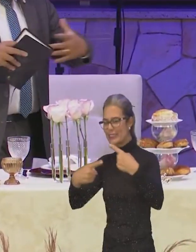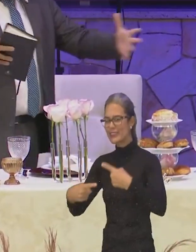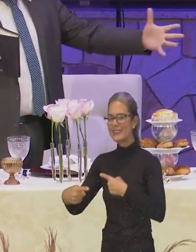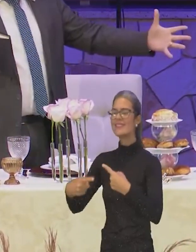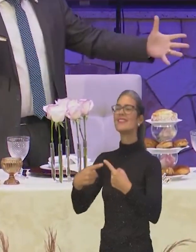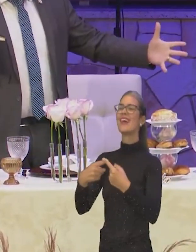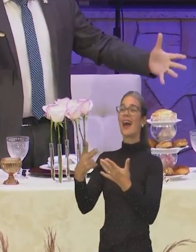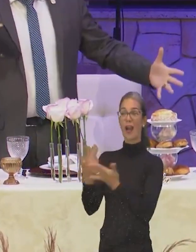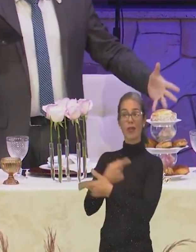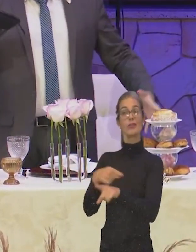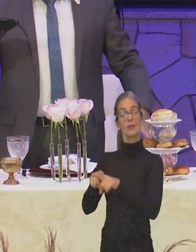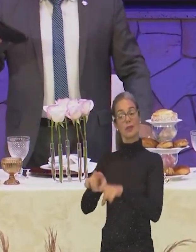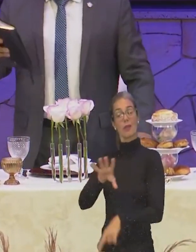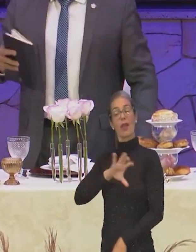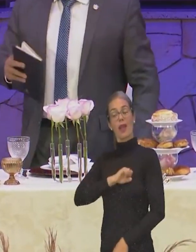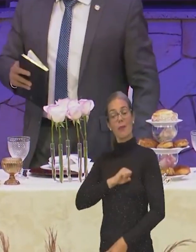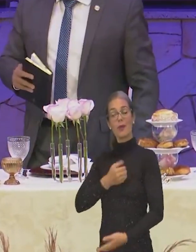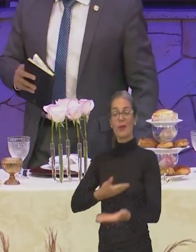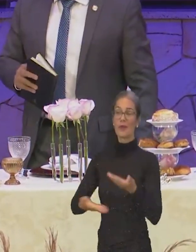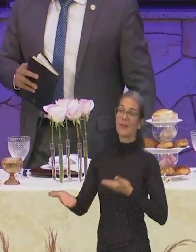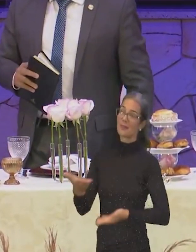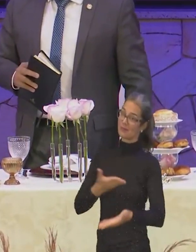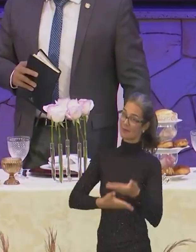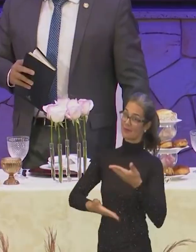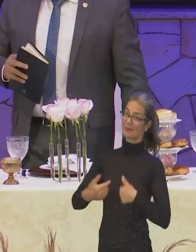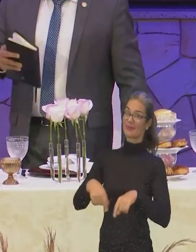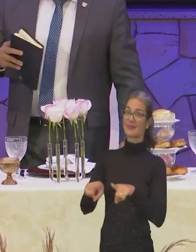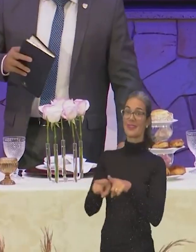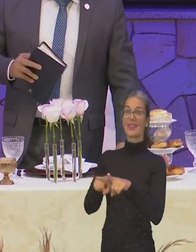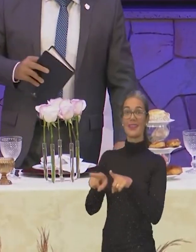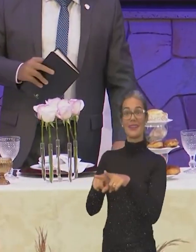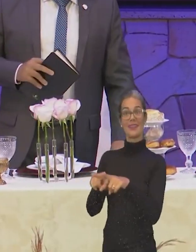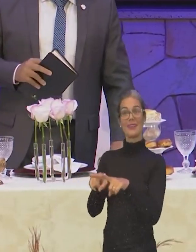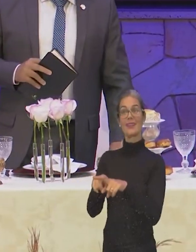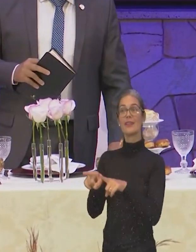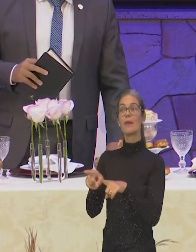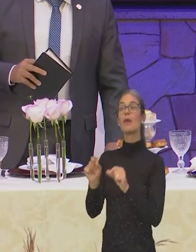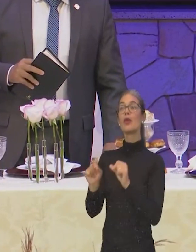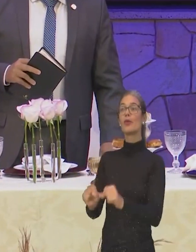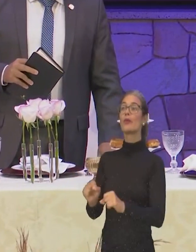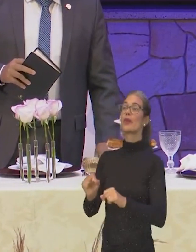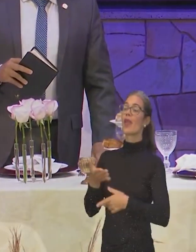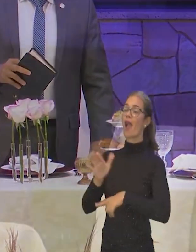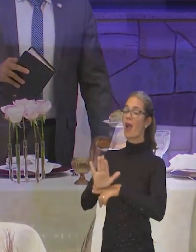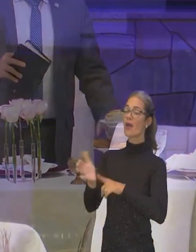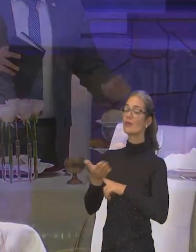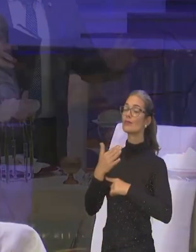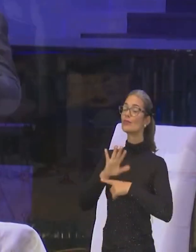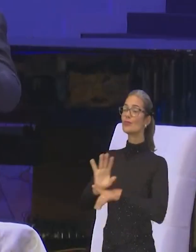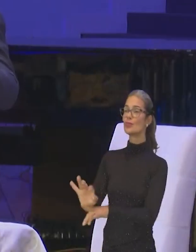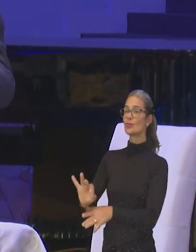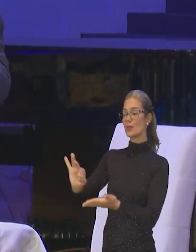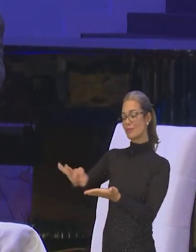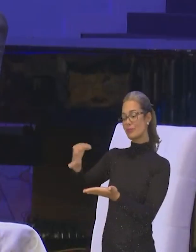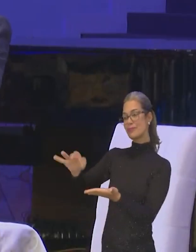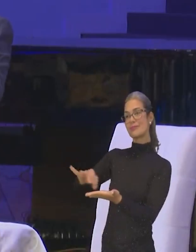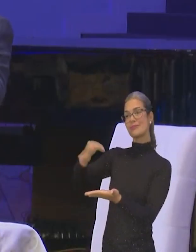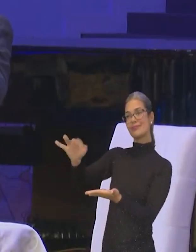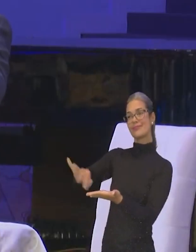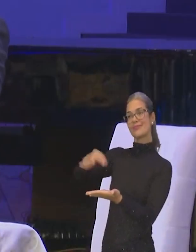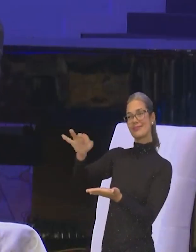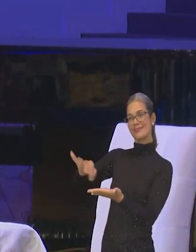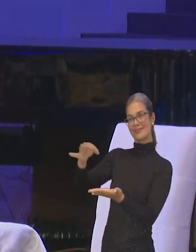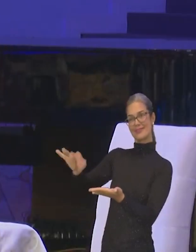para se compartilhar o próprio ofício, o fazer tendas. E pela